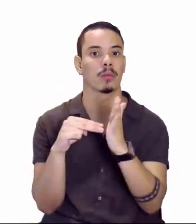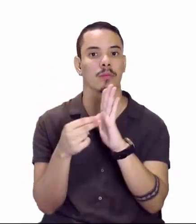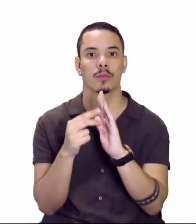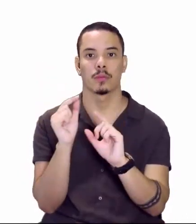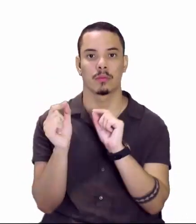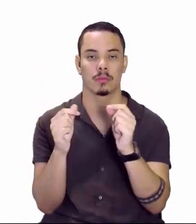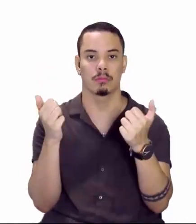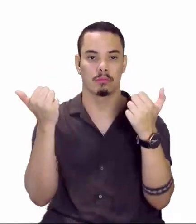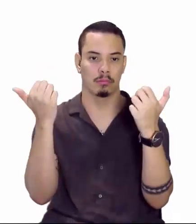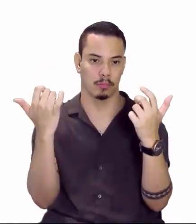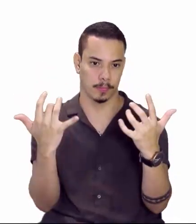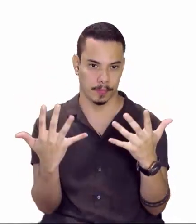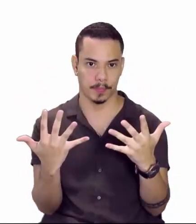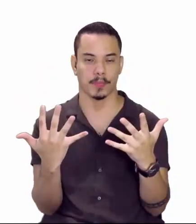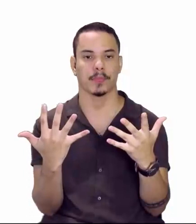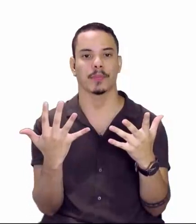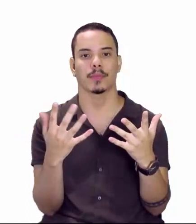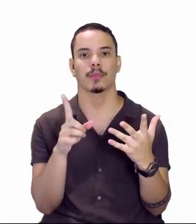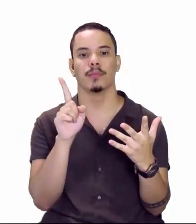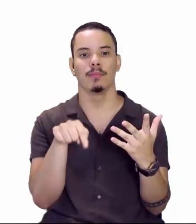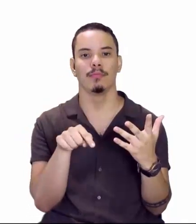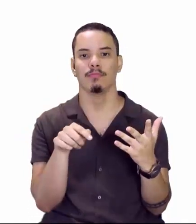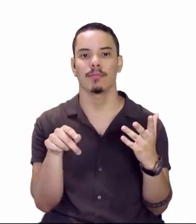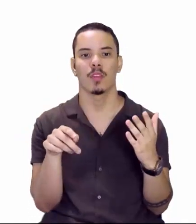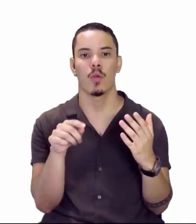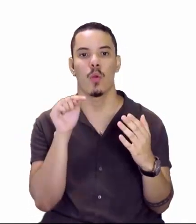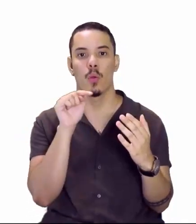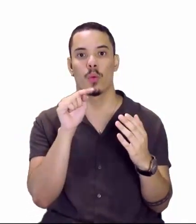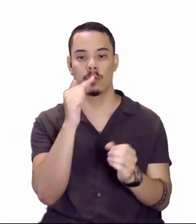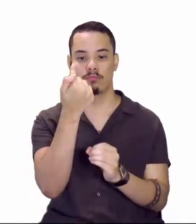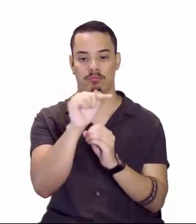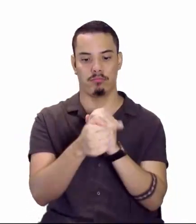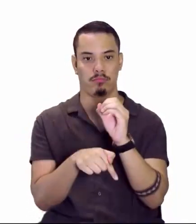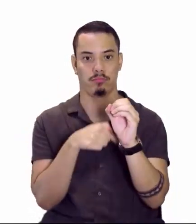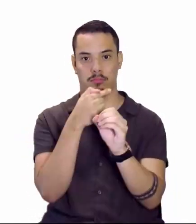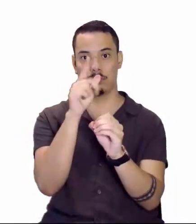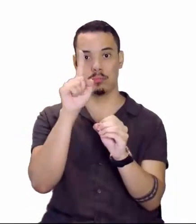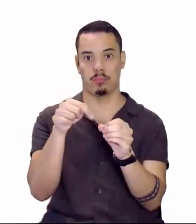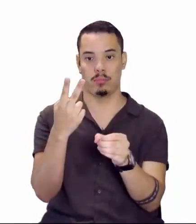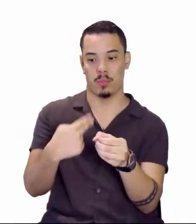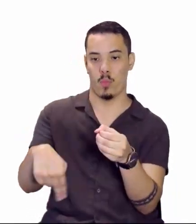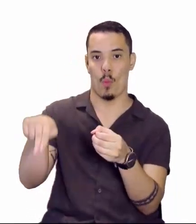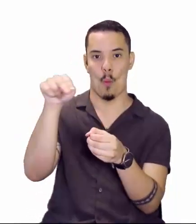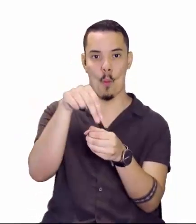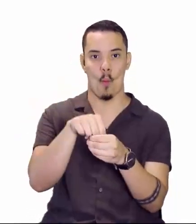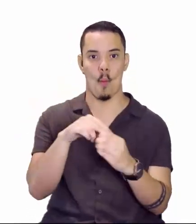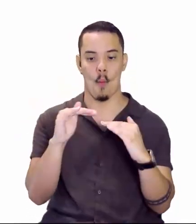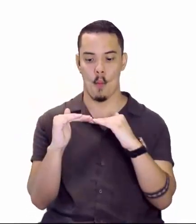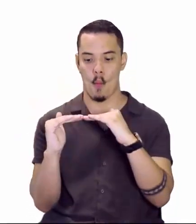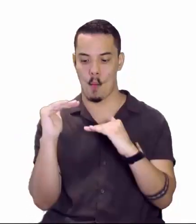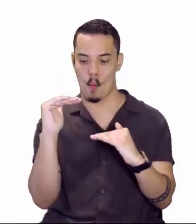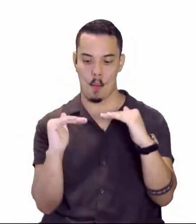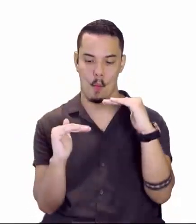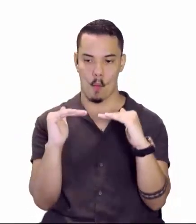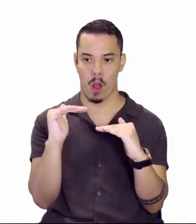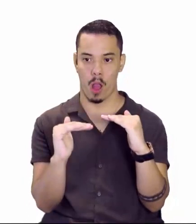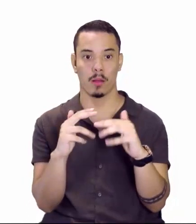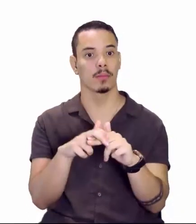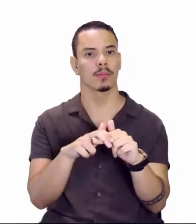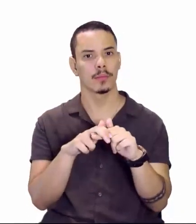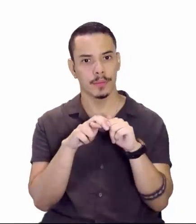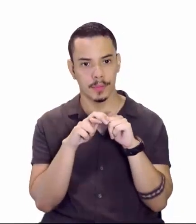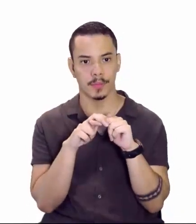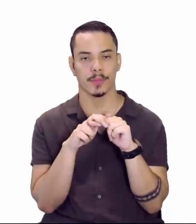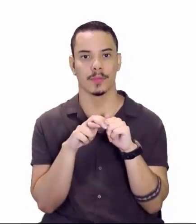estamos referindo que é o estado normal do átomo neutro, onde os íons... Então,